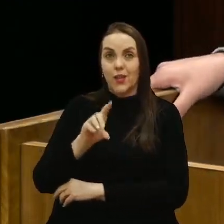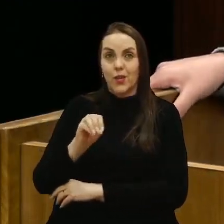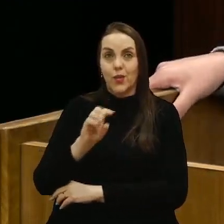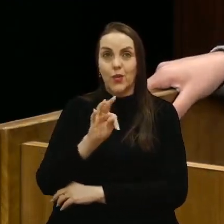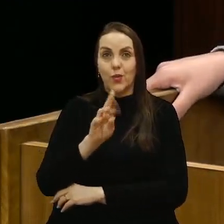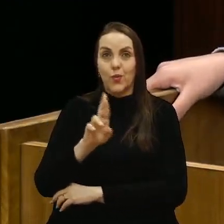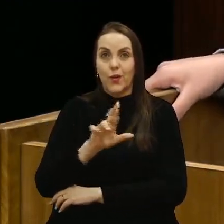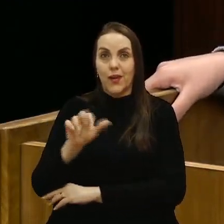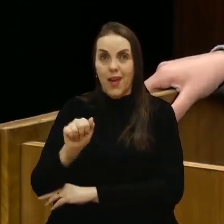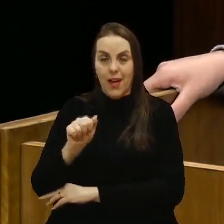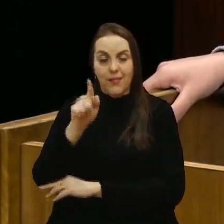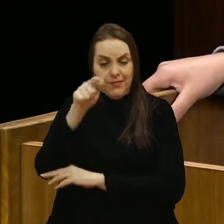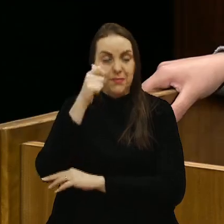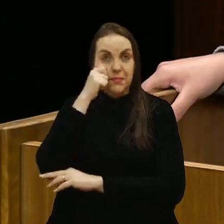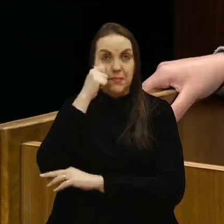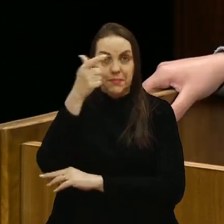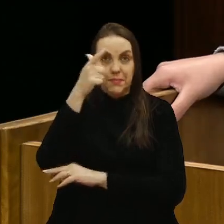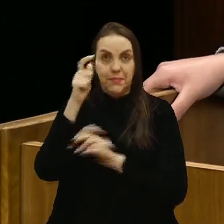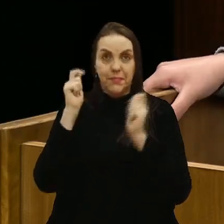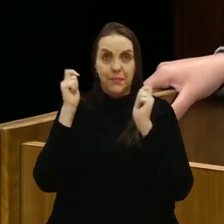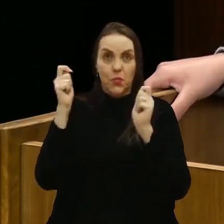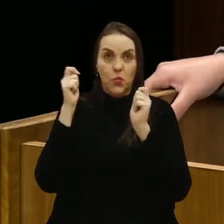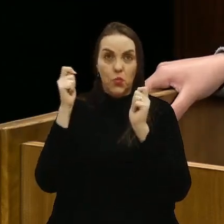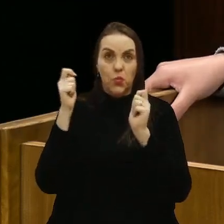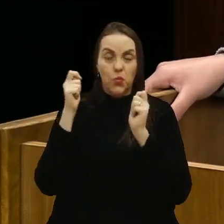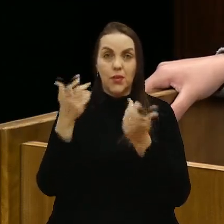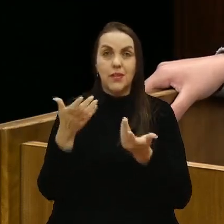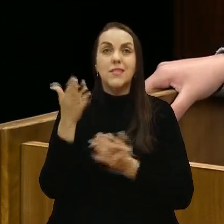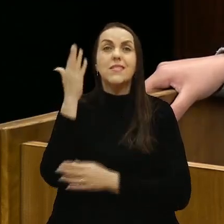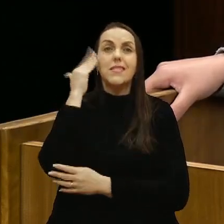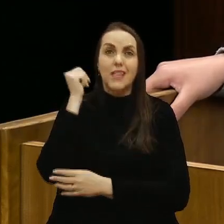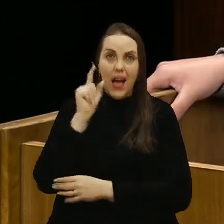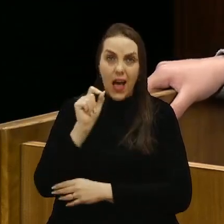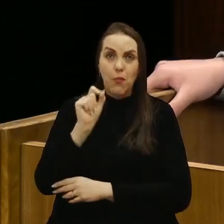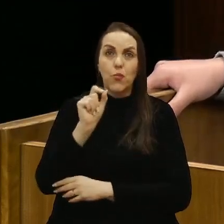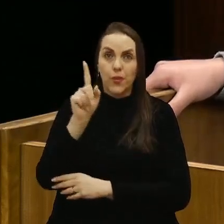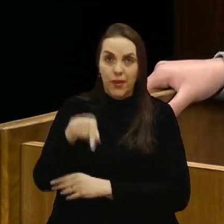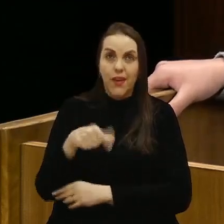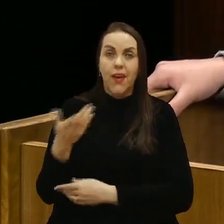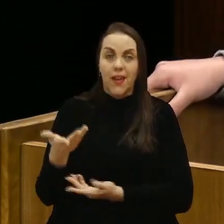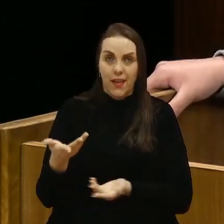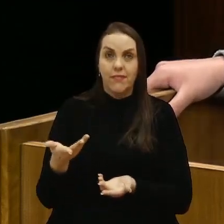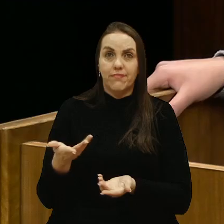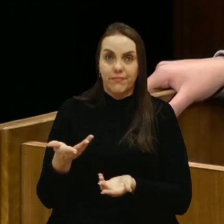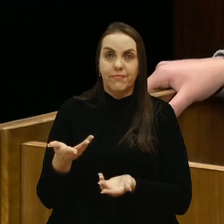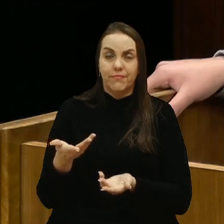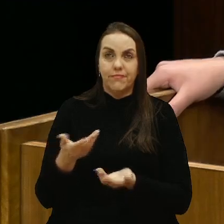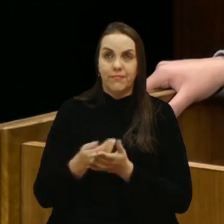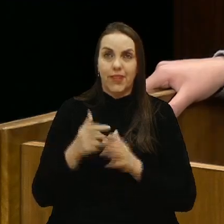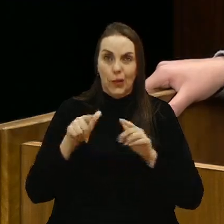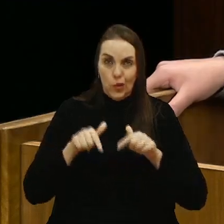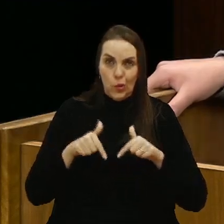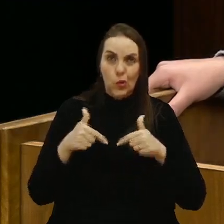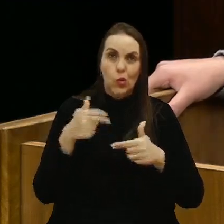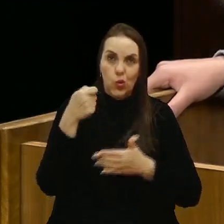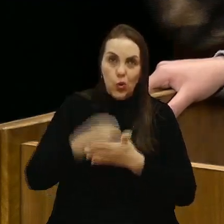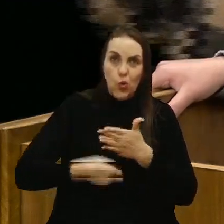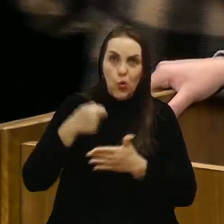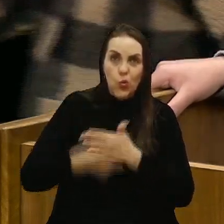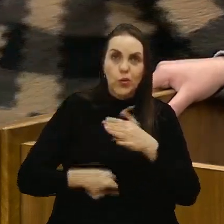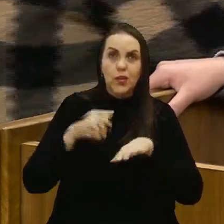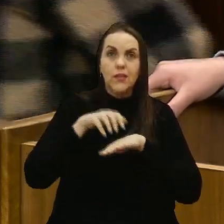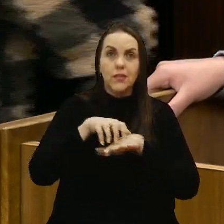presente na manifestação, que sabe o que é passar pela luta do